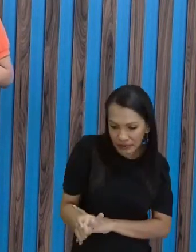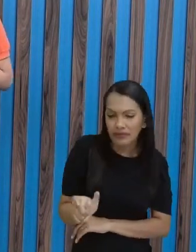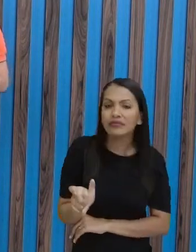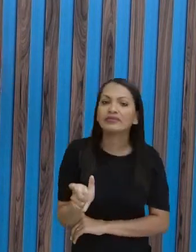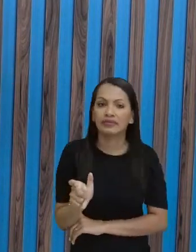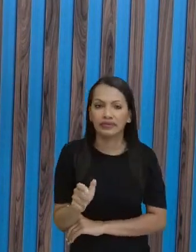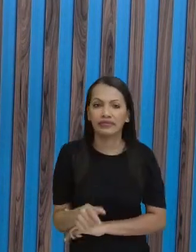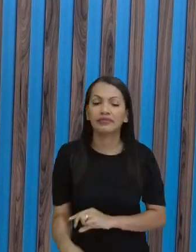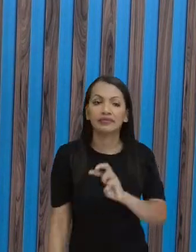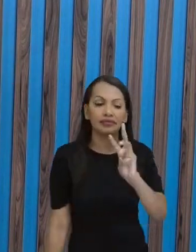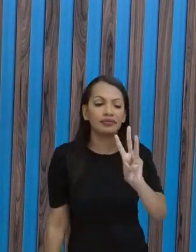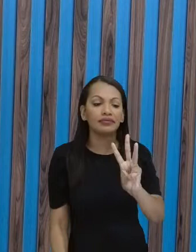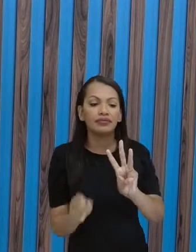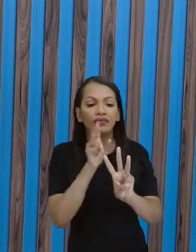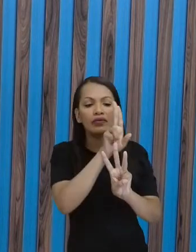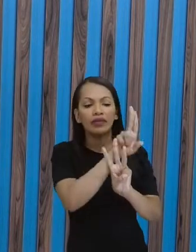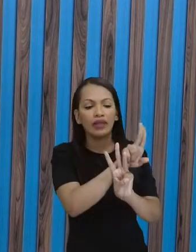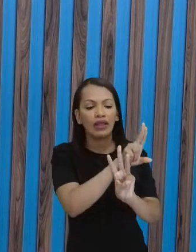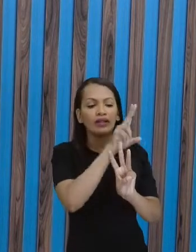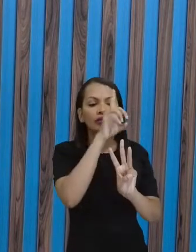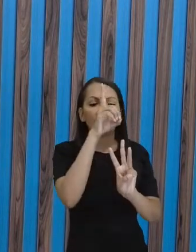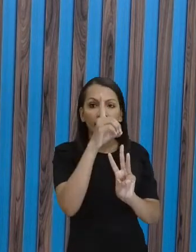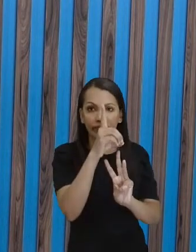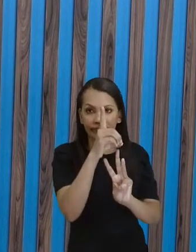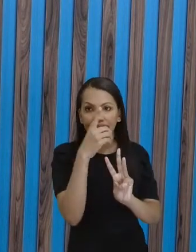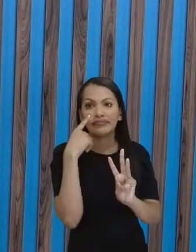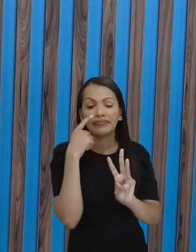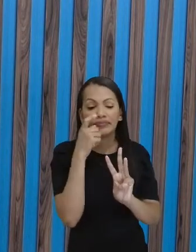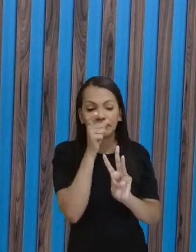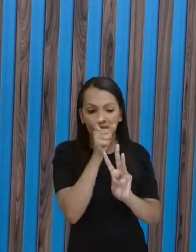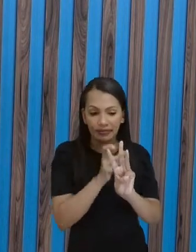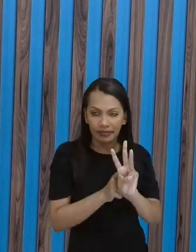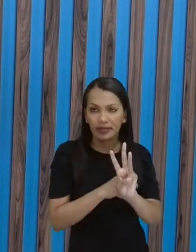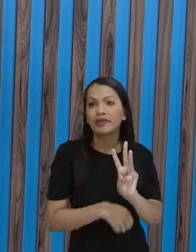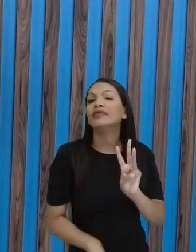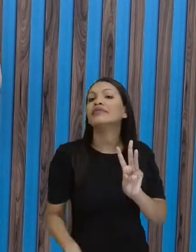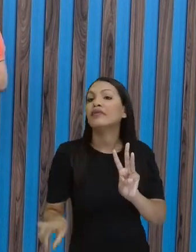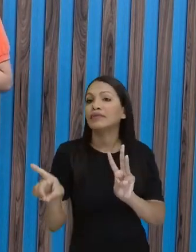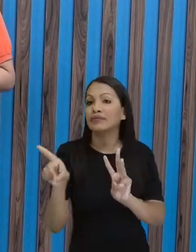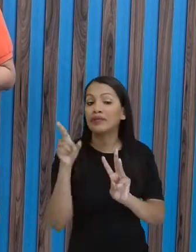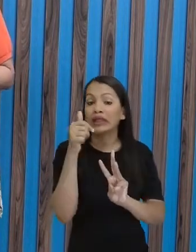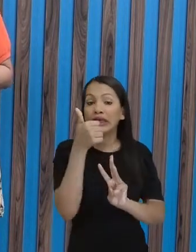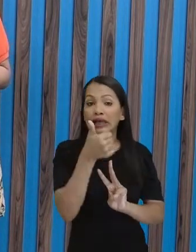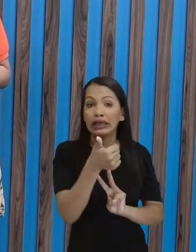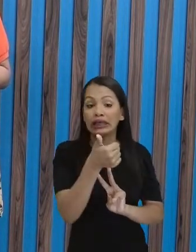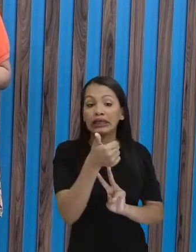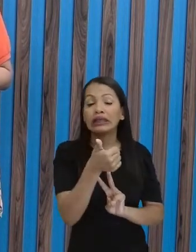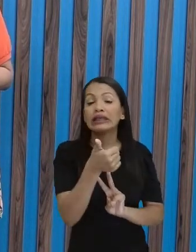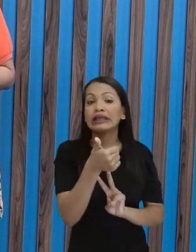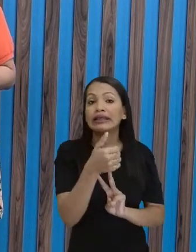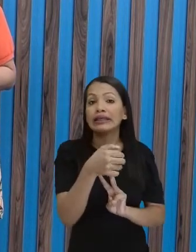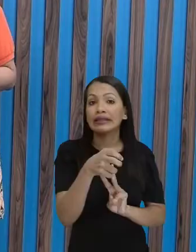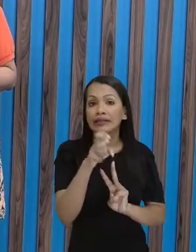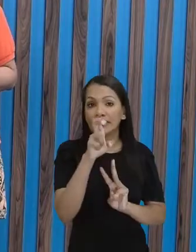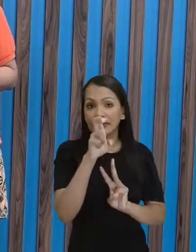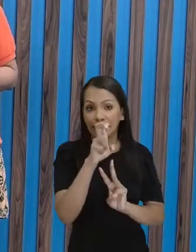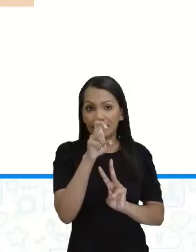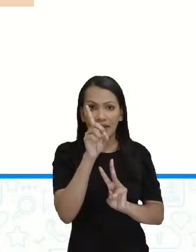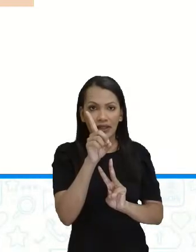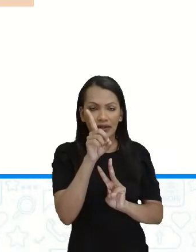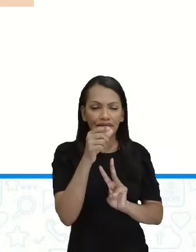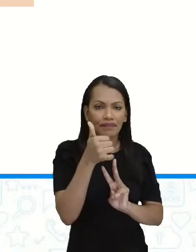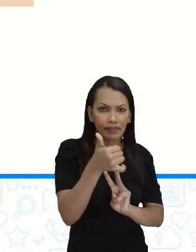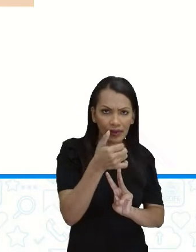dezena, né? Nós temos aqui 5 unidades, que está representando 15, né?